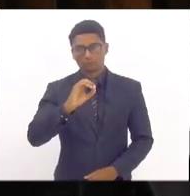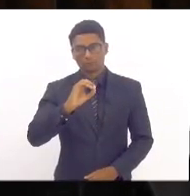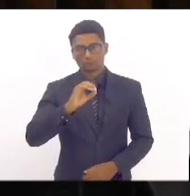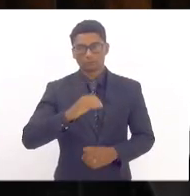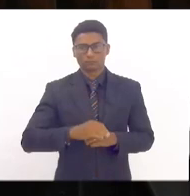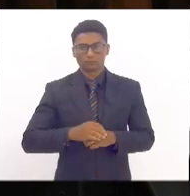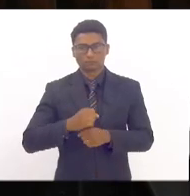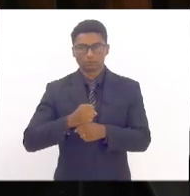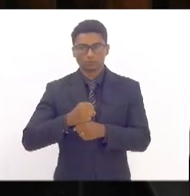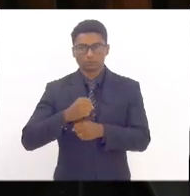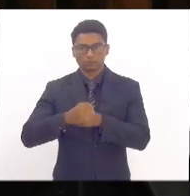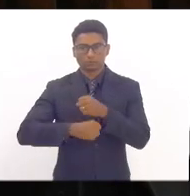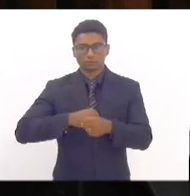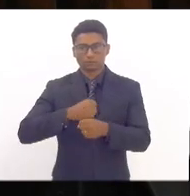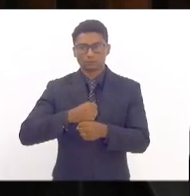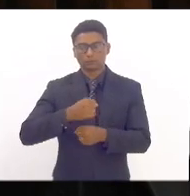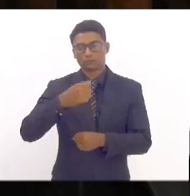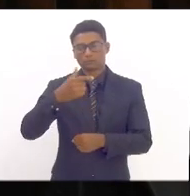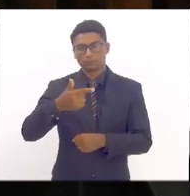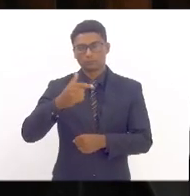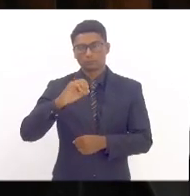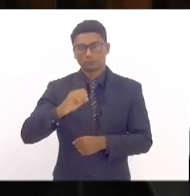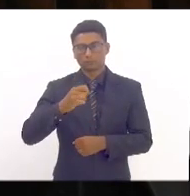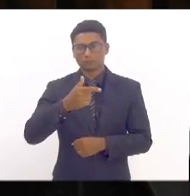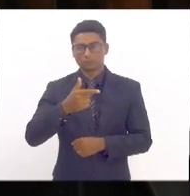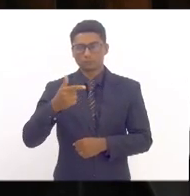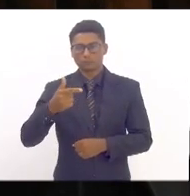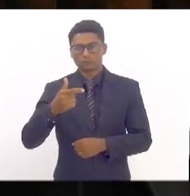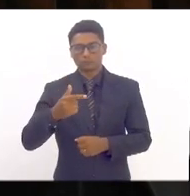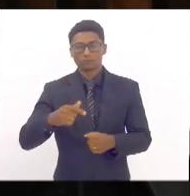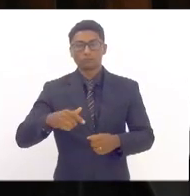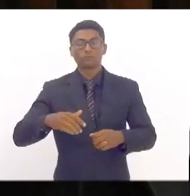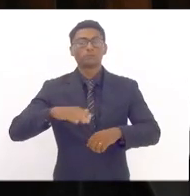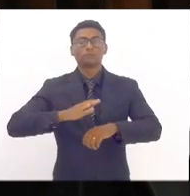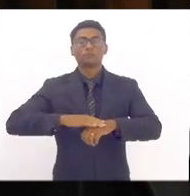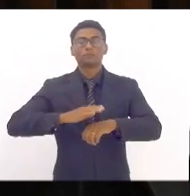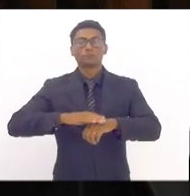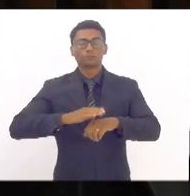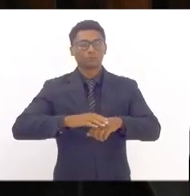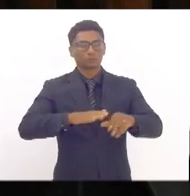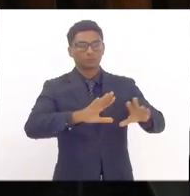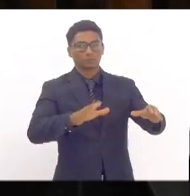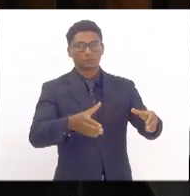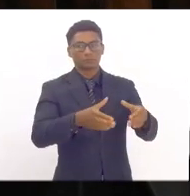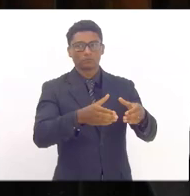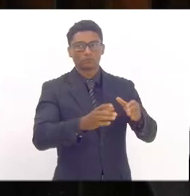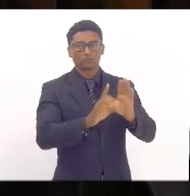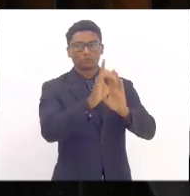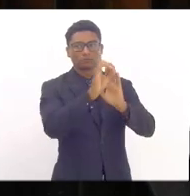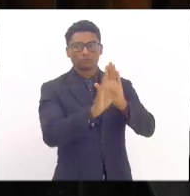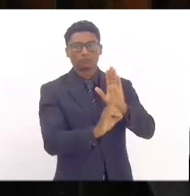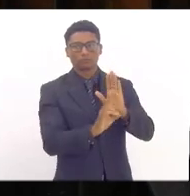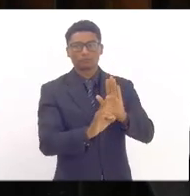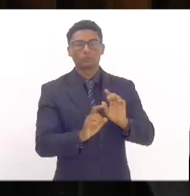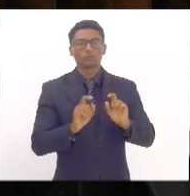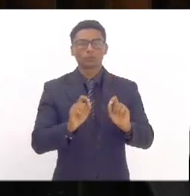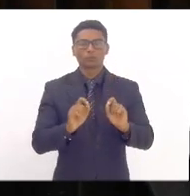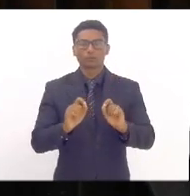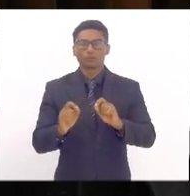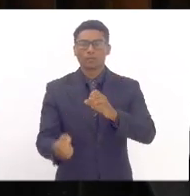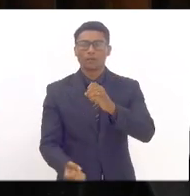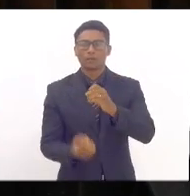70 de 2022, de autoria da mesa diretora, que institui o plano facultativo